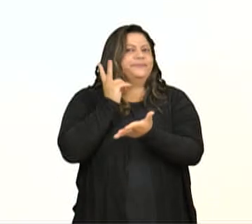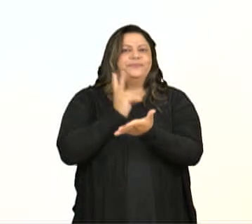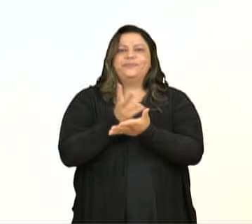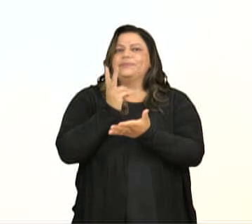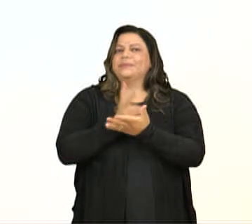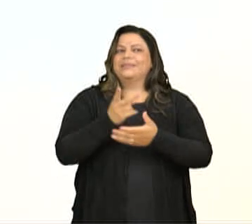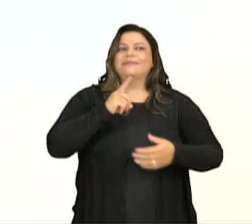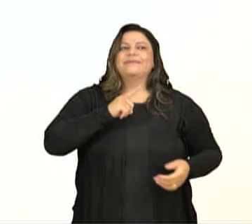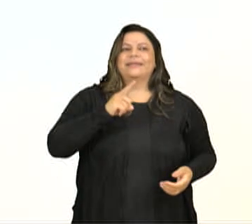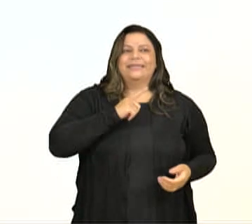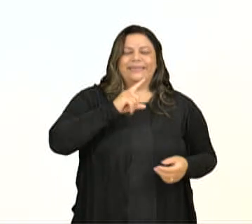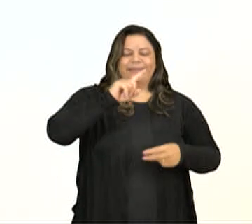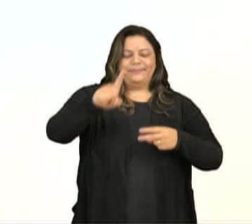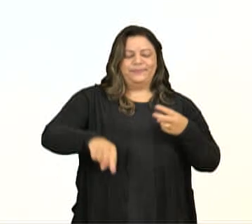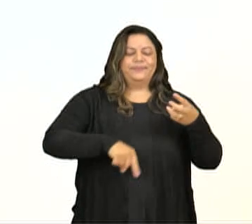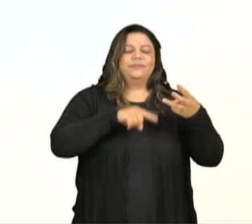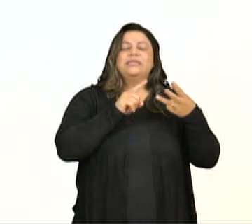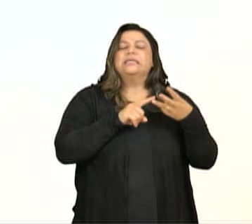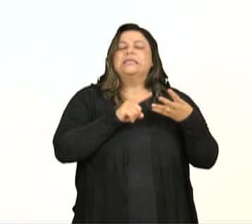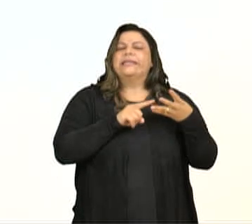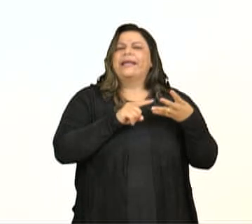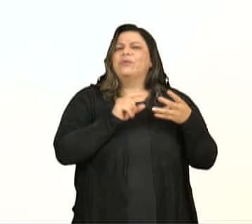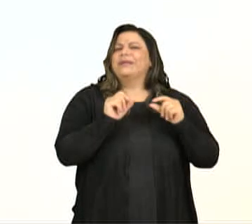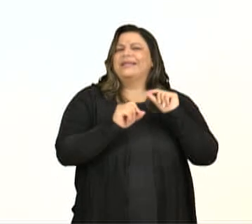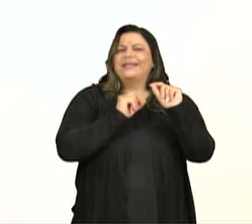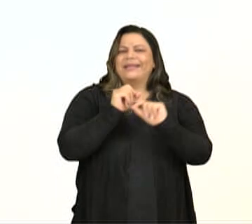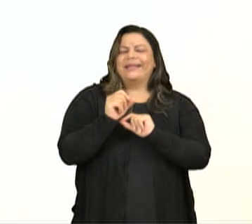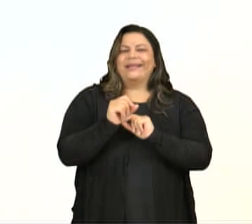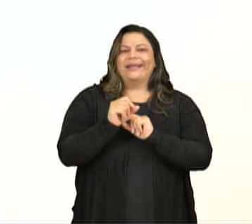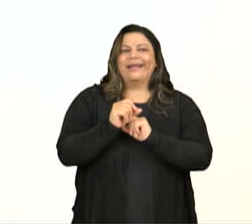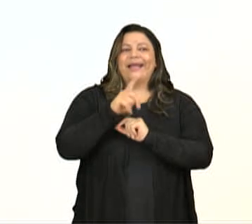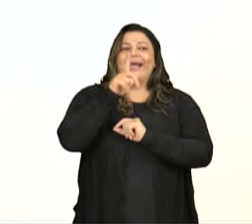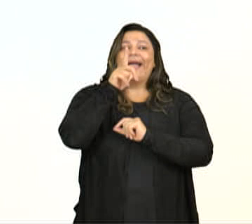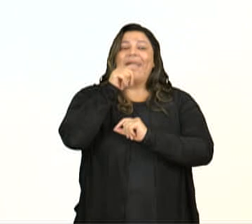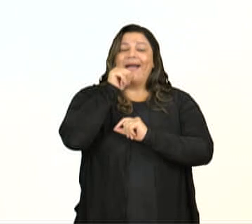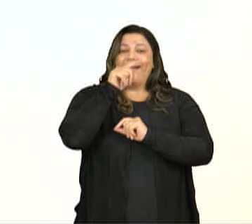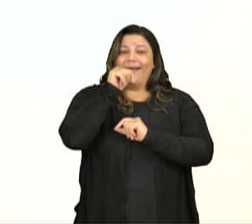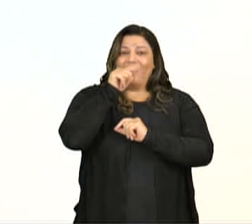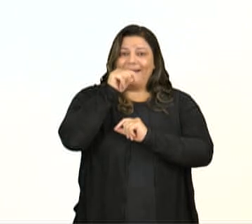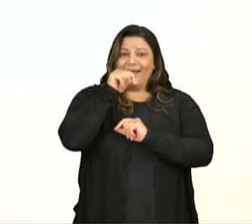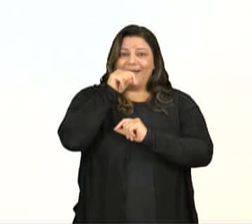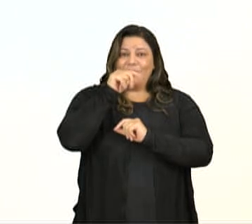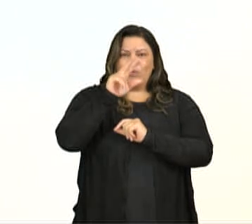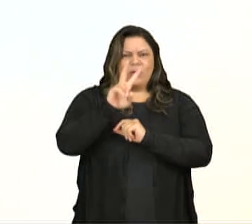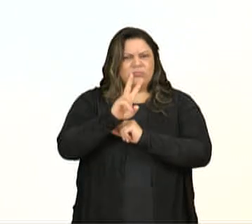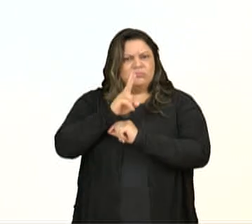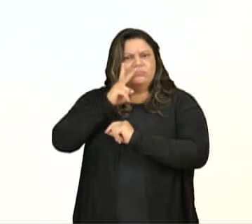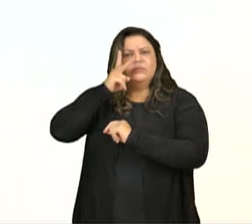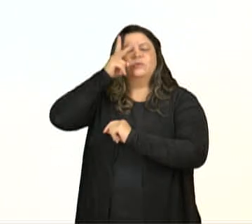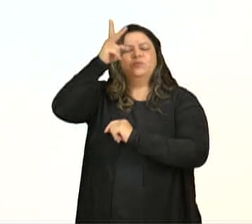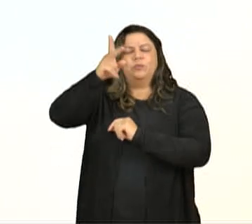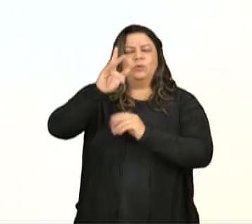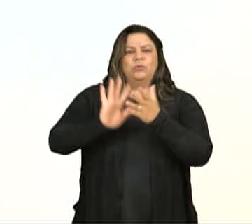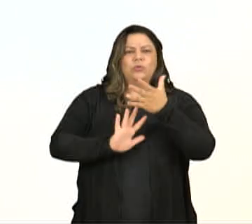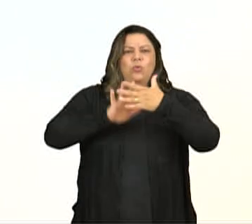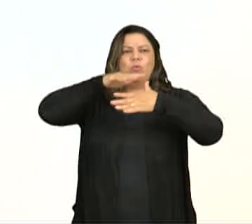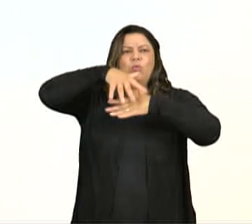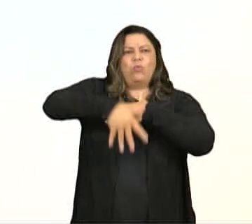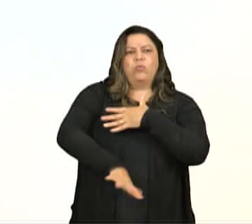temos a energia hidráulica, certo? Que é o uso da força da água para movimentar